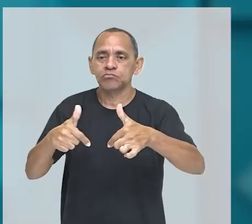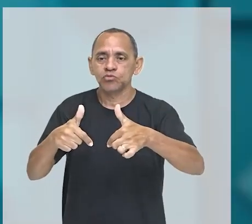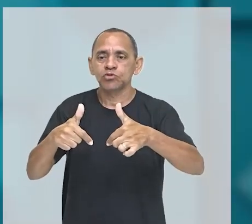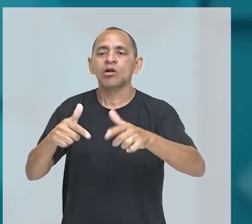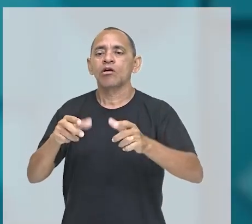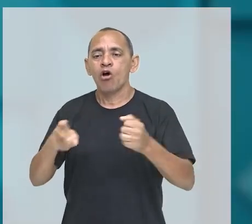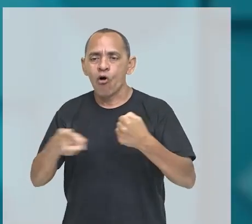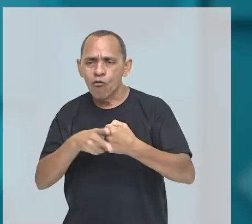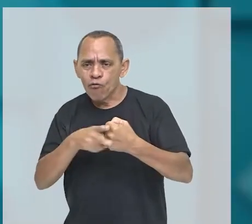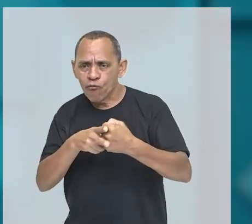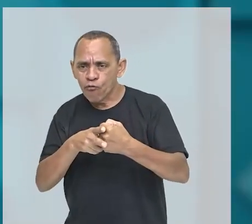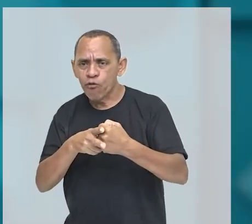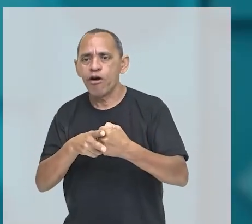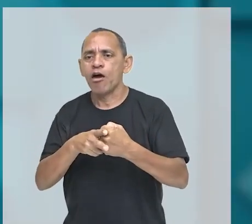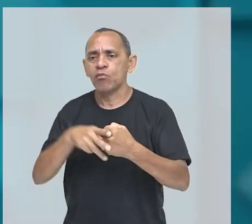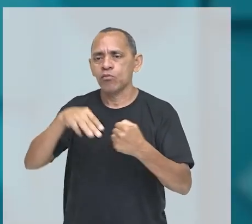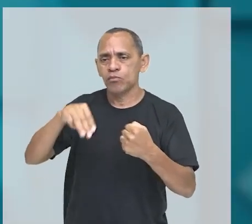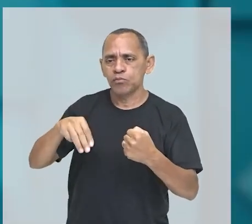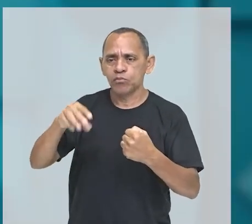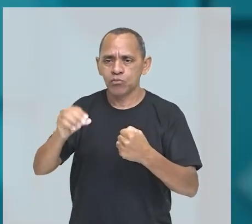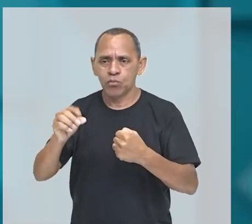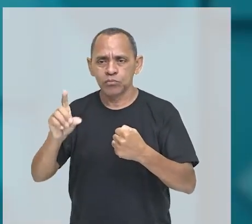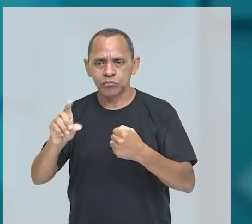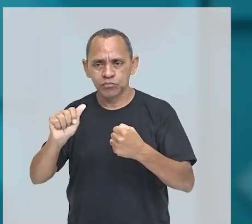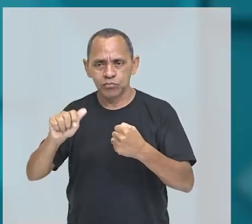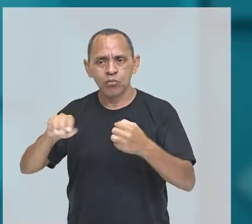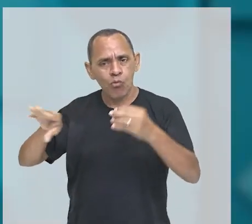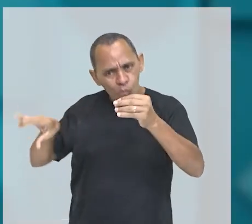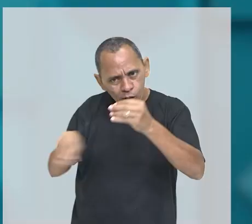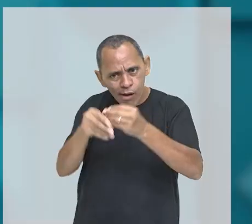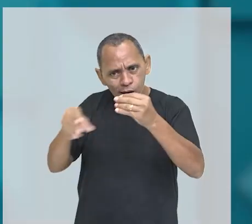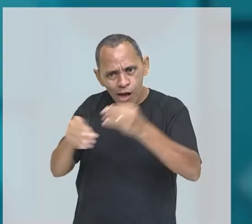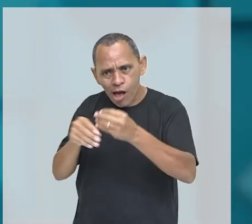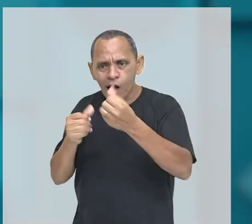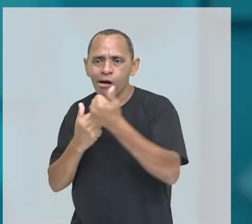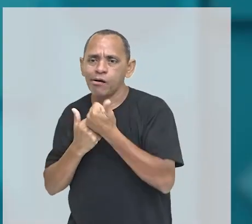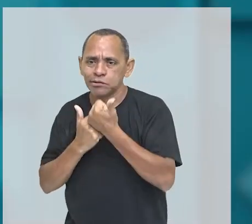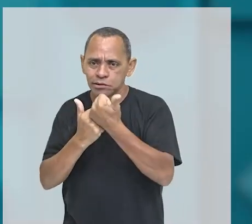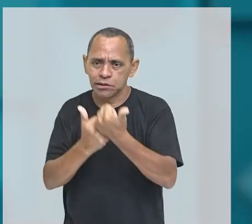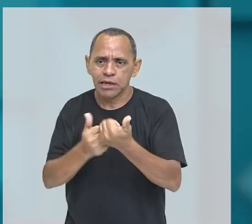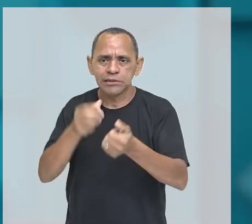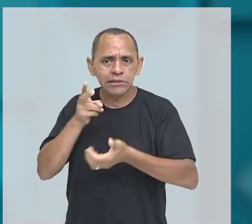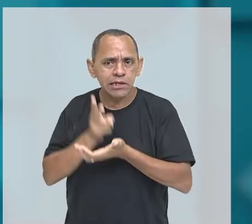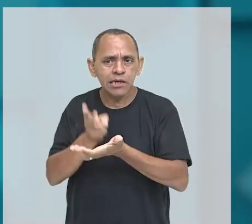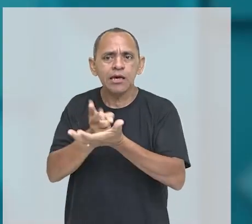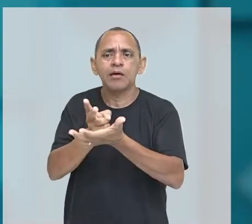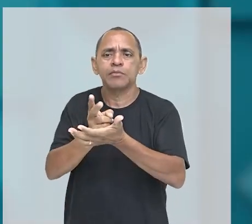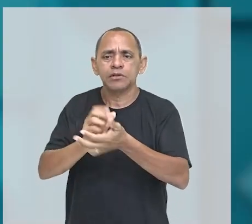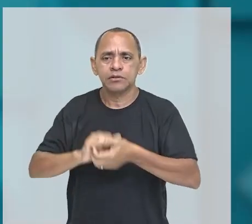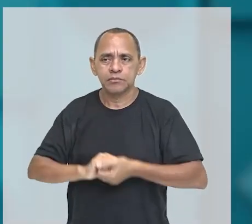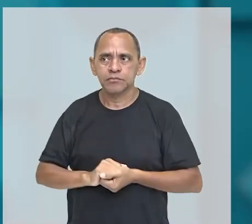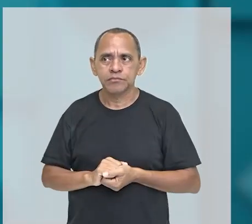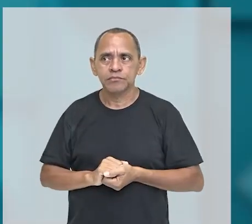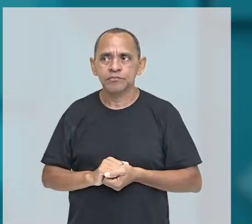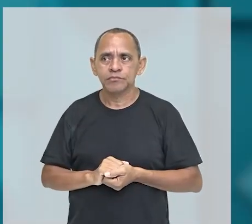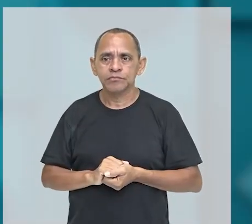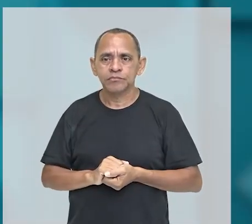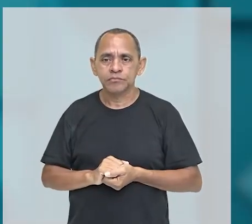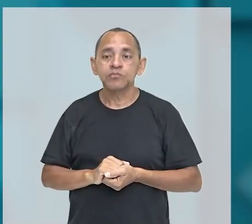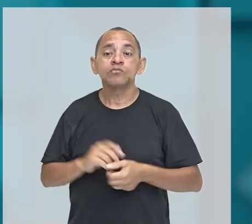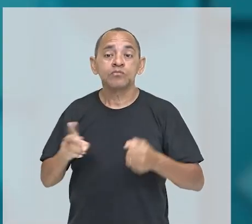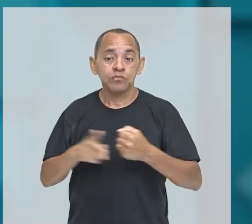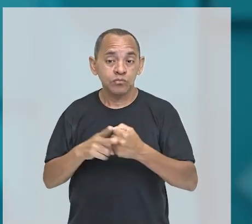sempre um verbo auxiliar, tá? Ele vai indicar, vai trazer para o verbo principal algo a mais,